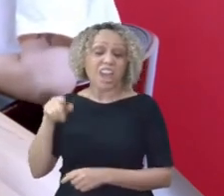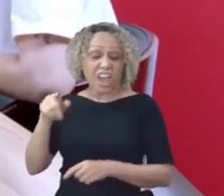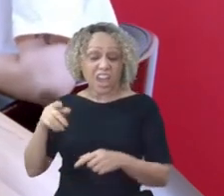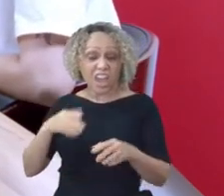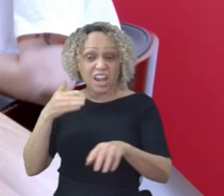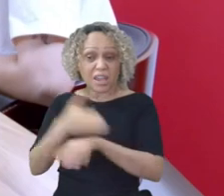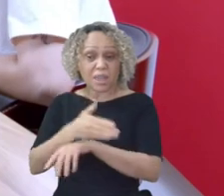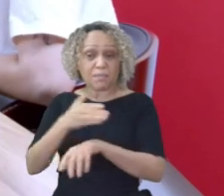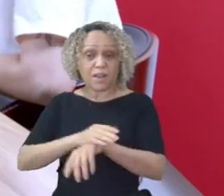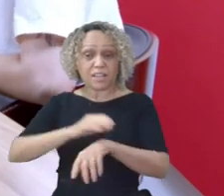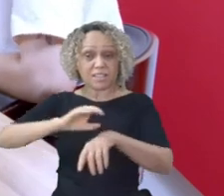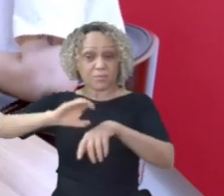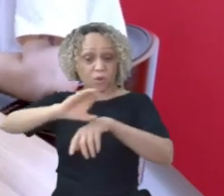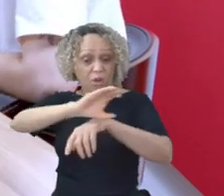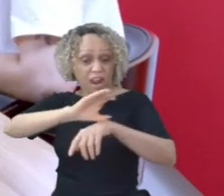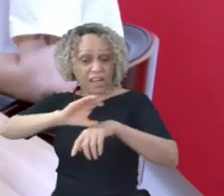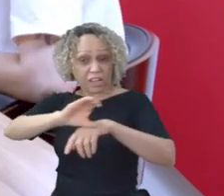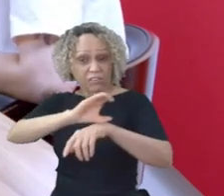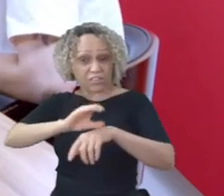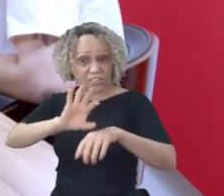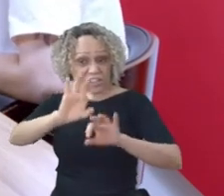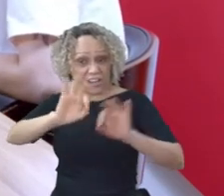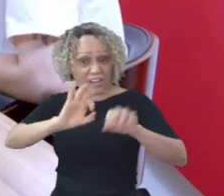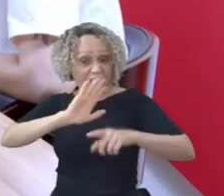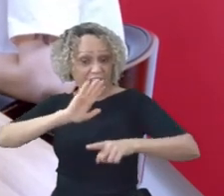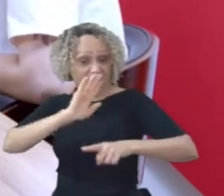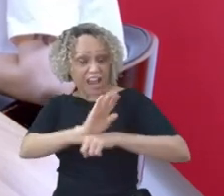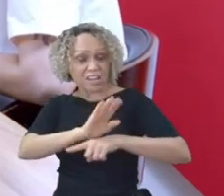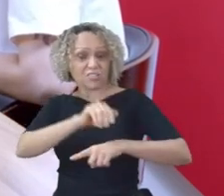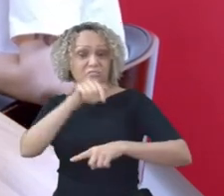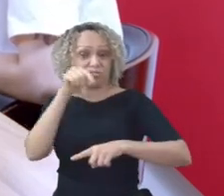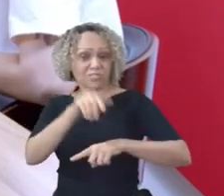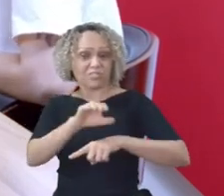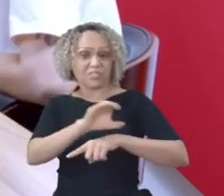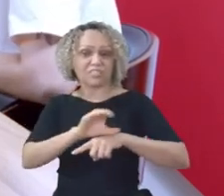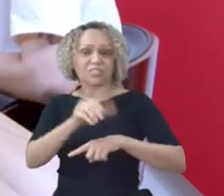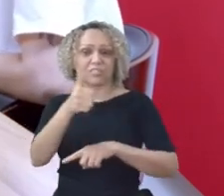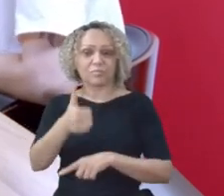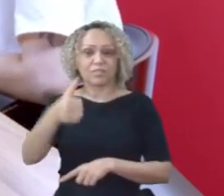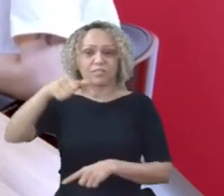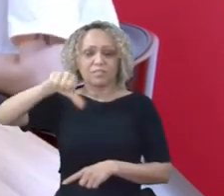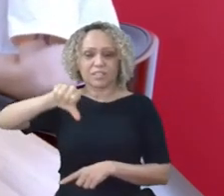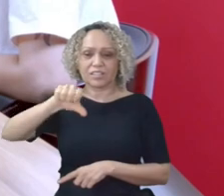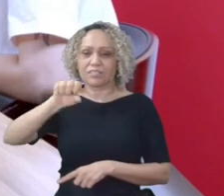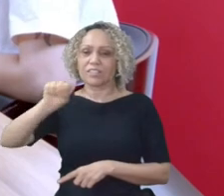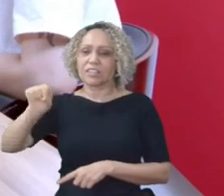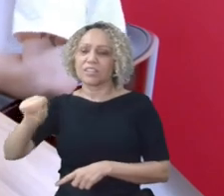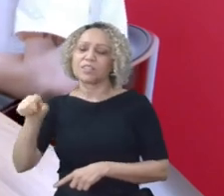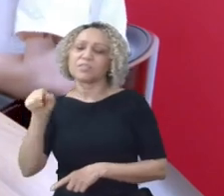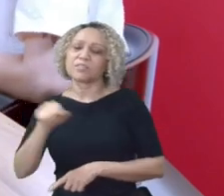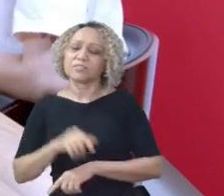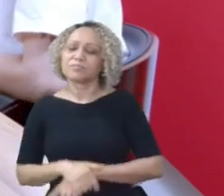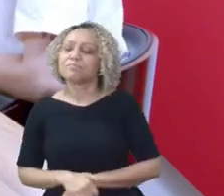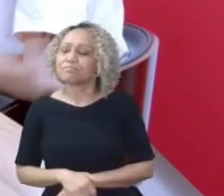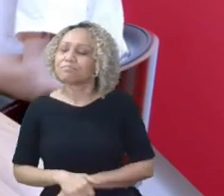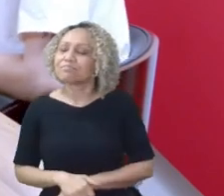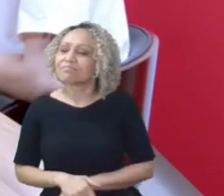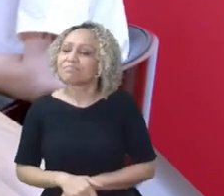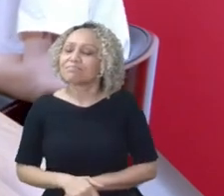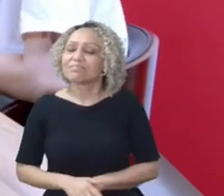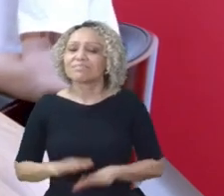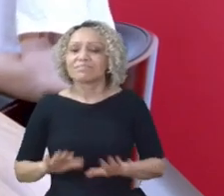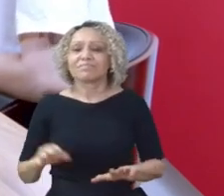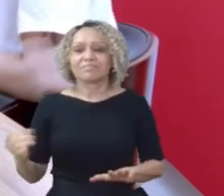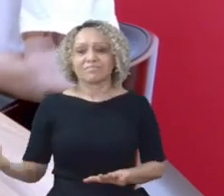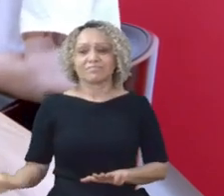de 1988, né? Exato. E o quanto é importante manter essa luta histórica, né? A gente vê que ele é um